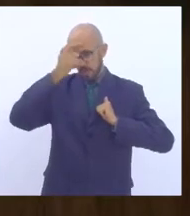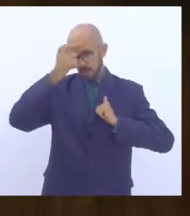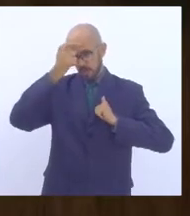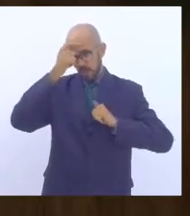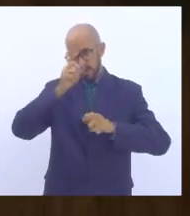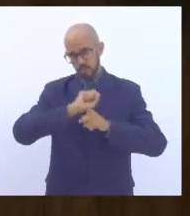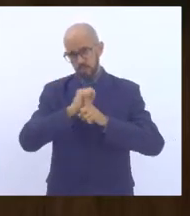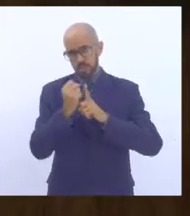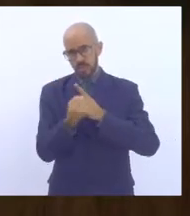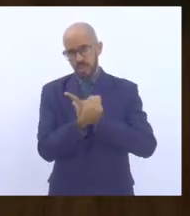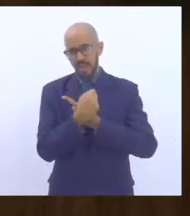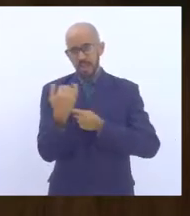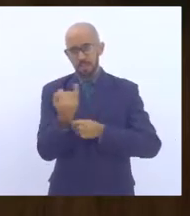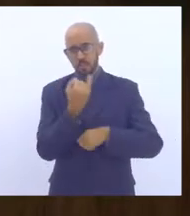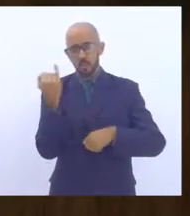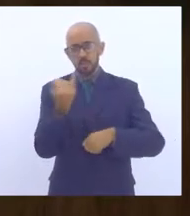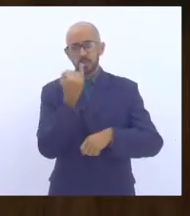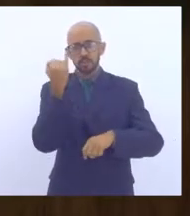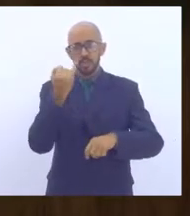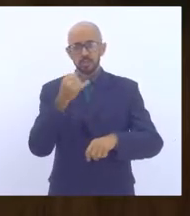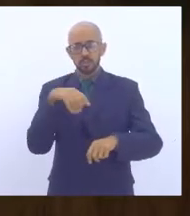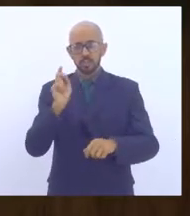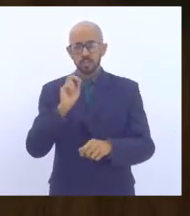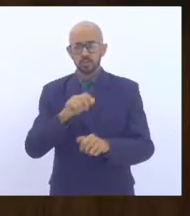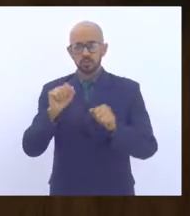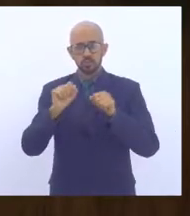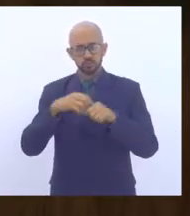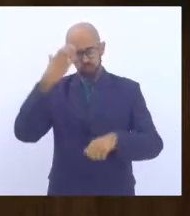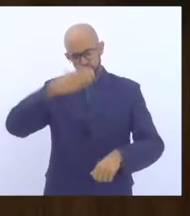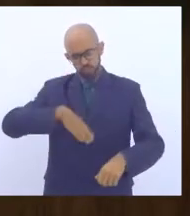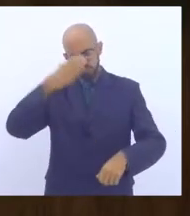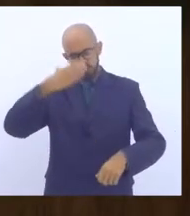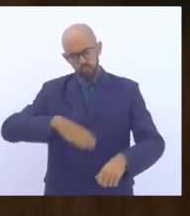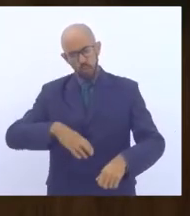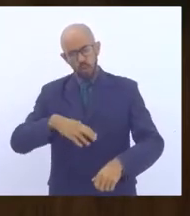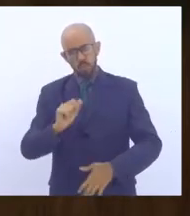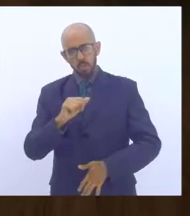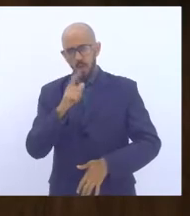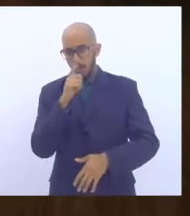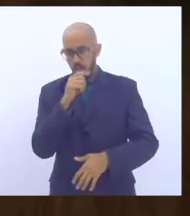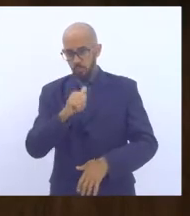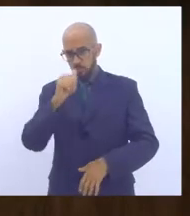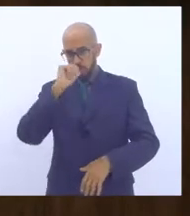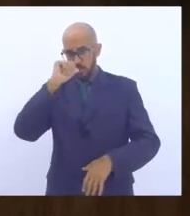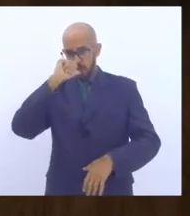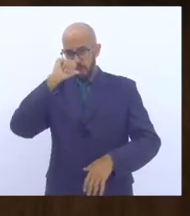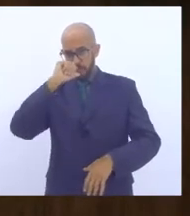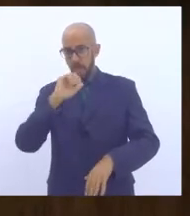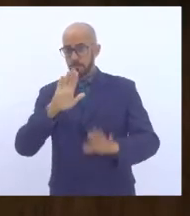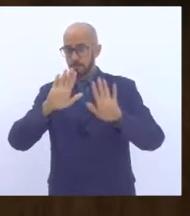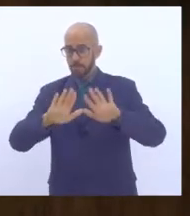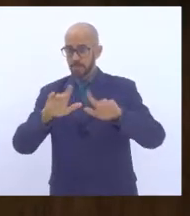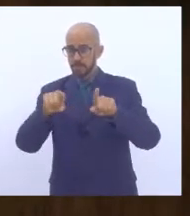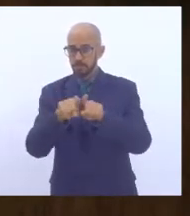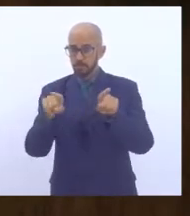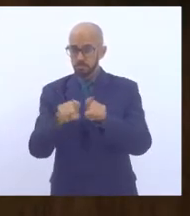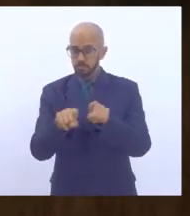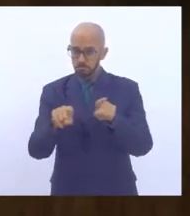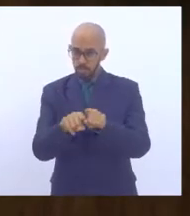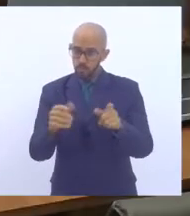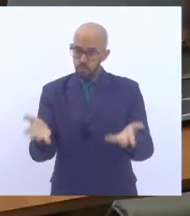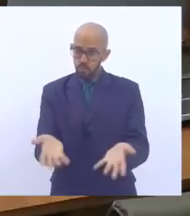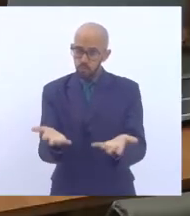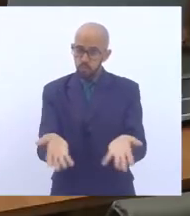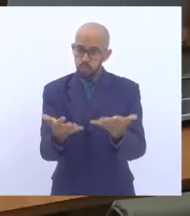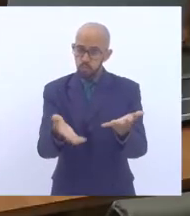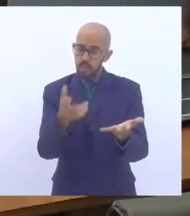sociedade da importância de se manter o corpo devidamente hidratado e também senti vago o hábito de beber